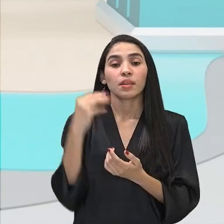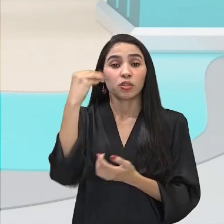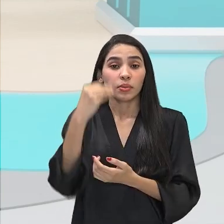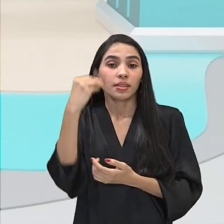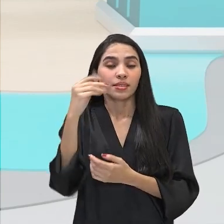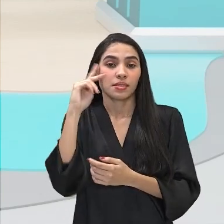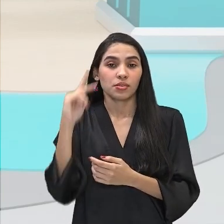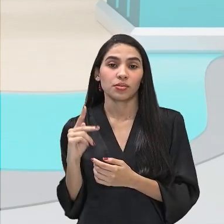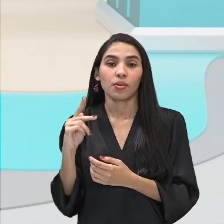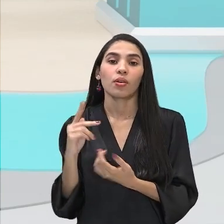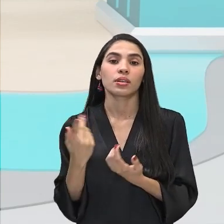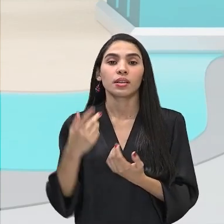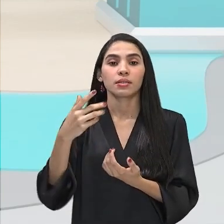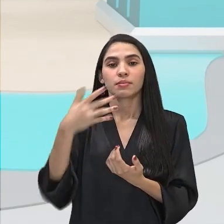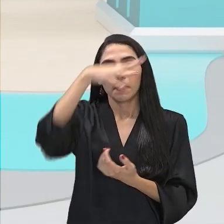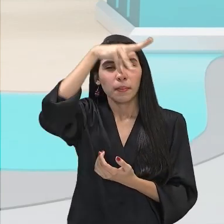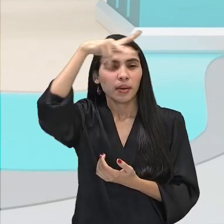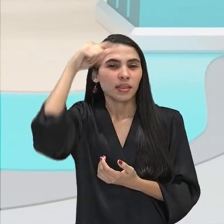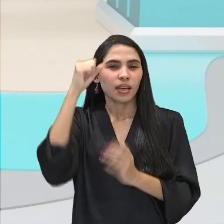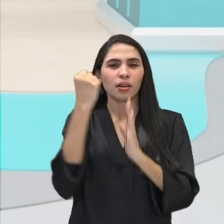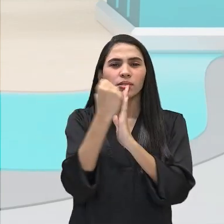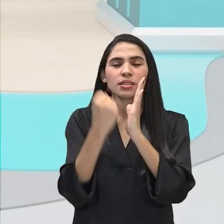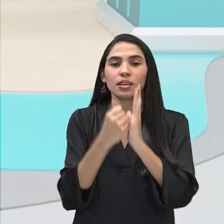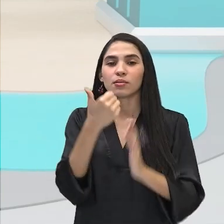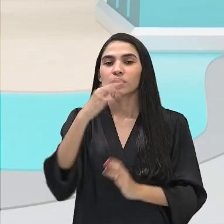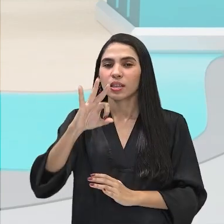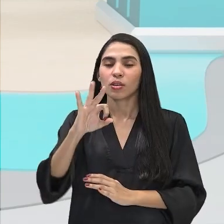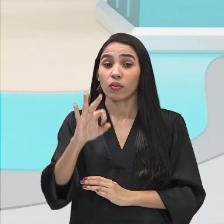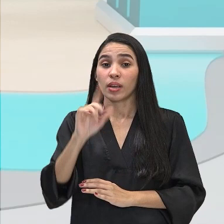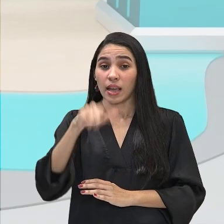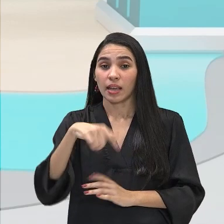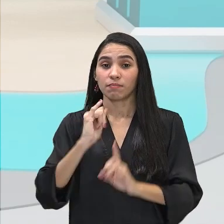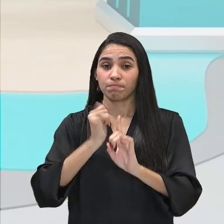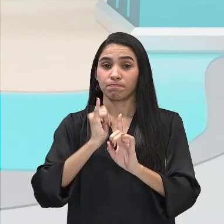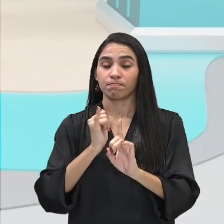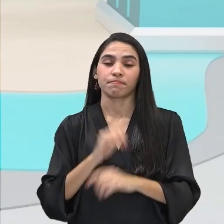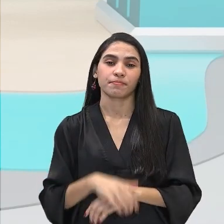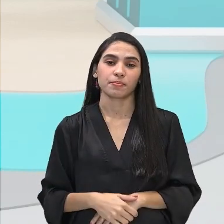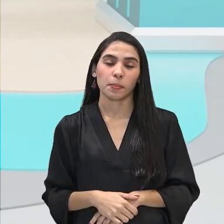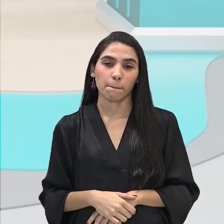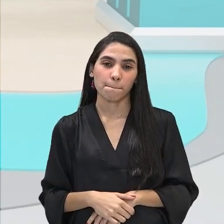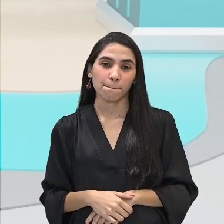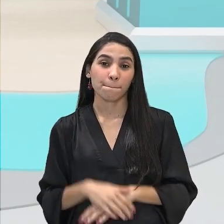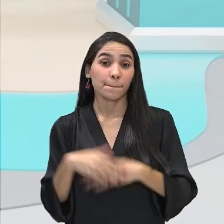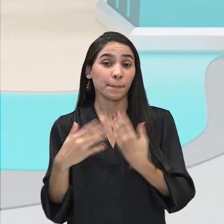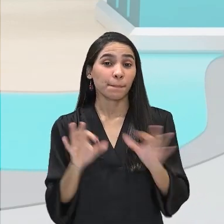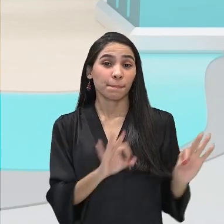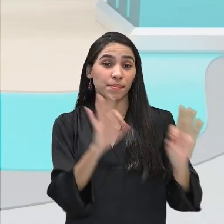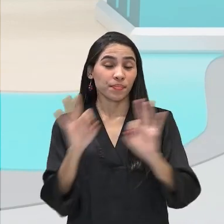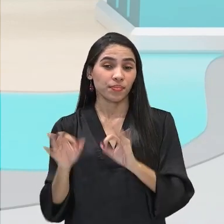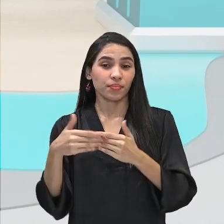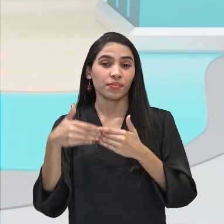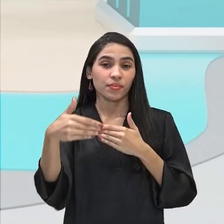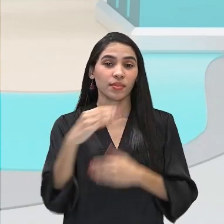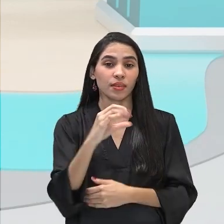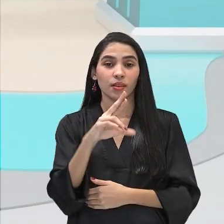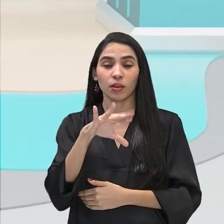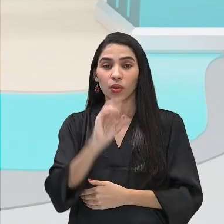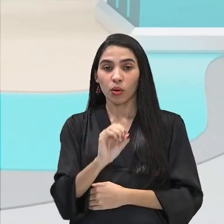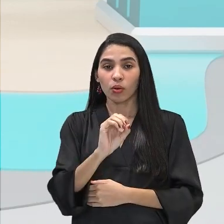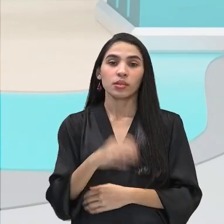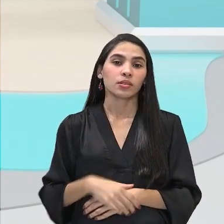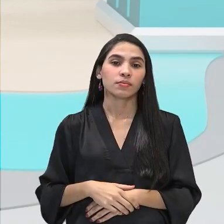ali de uma Manaus ali do século XIX, né? Então, acompanhem, né? Esta crônica se chama Crônica